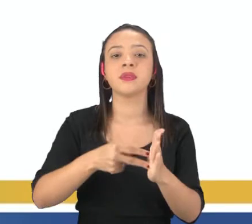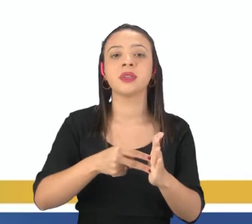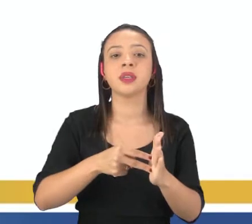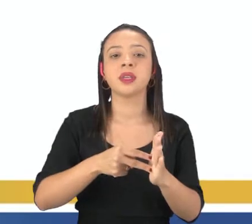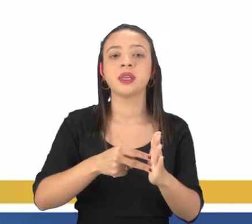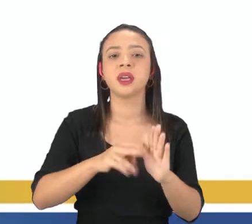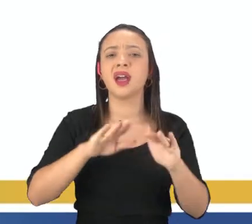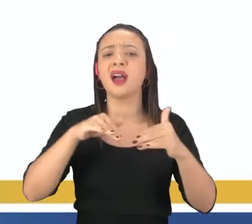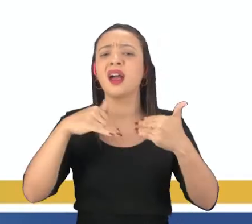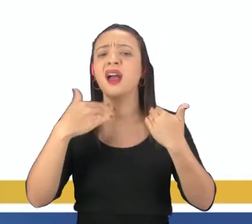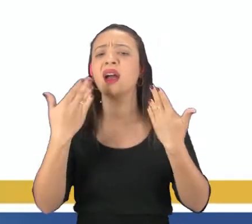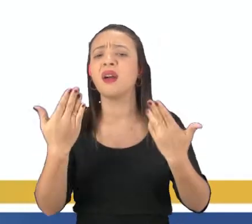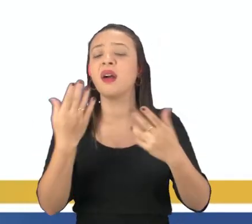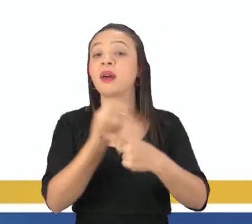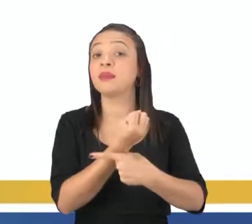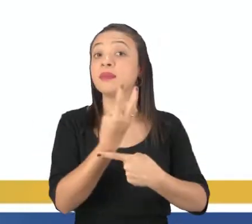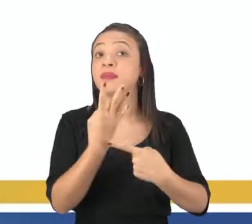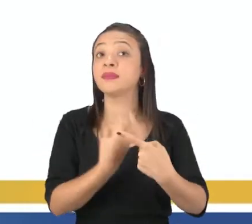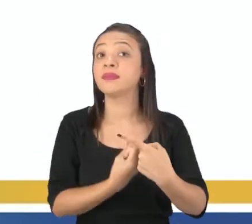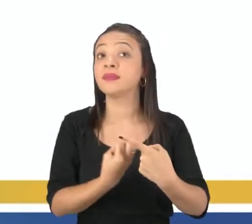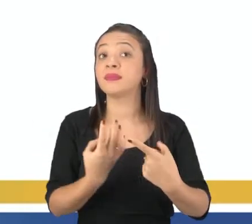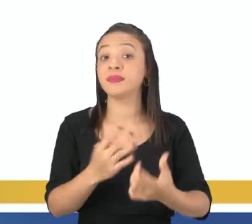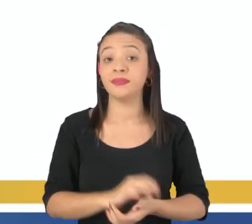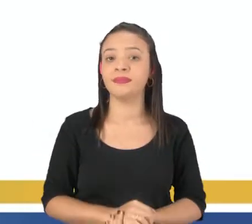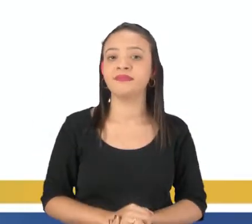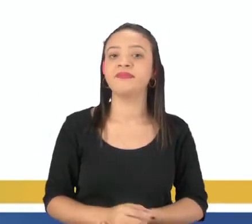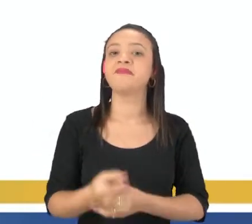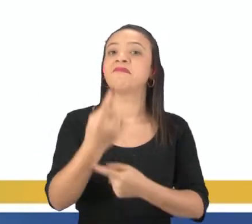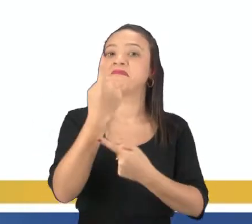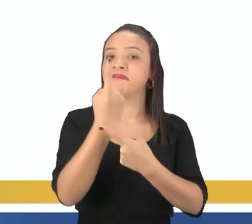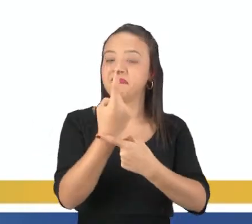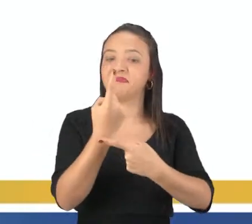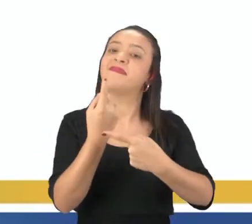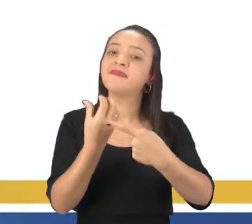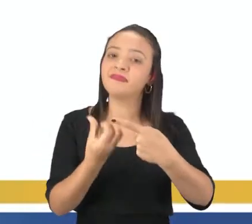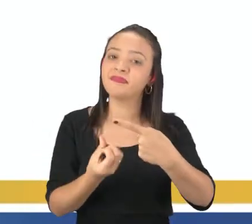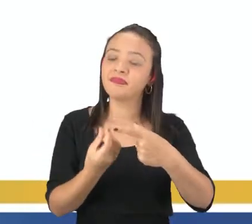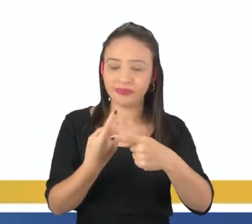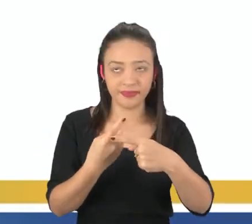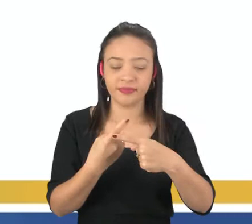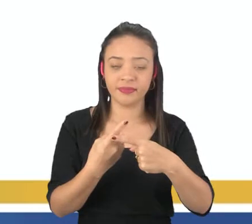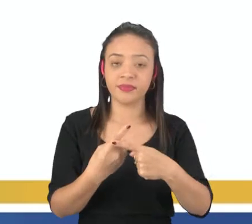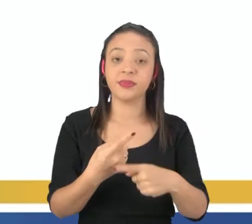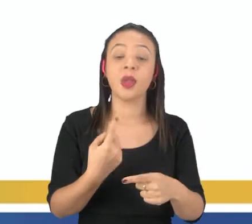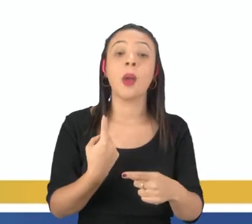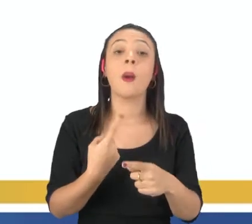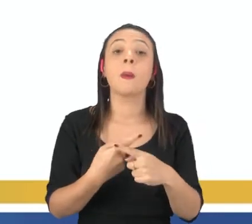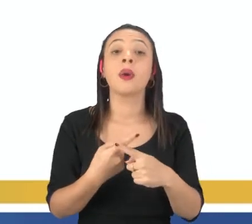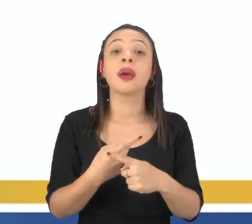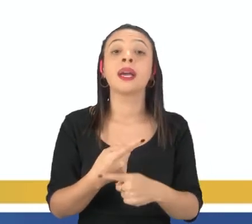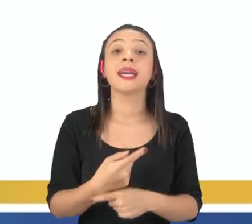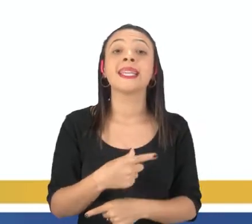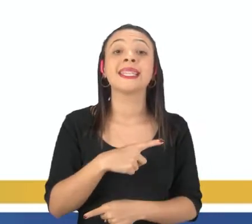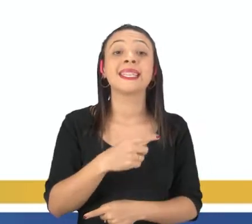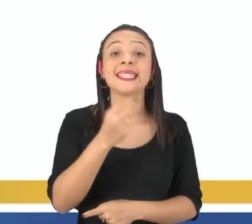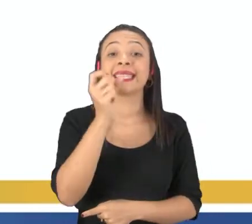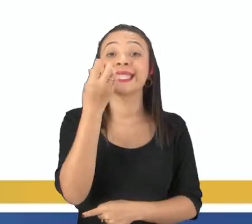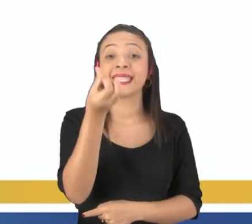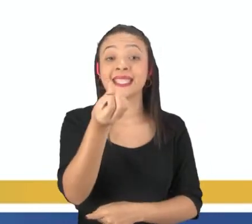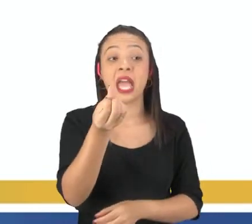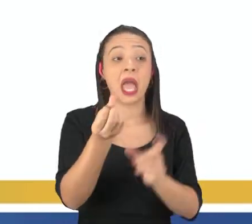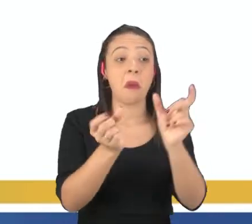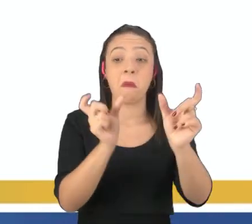qual é a fração que representa Vai representar um cesto porque eu tenho um de 6